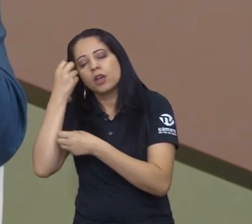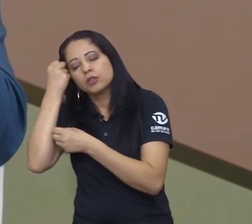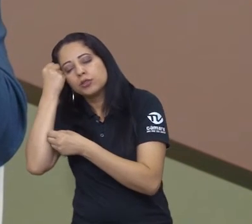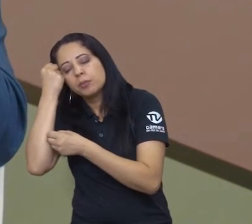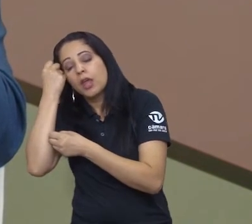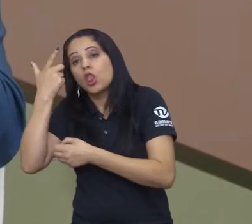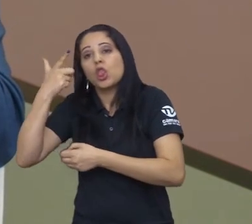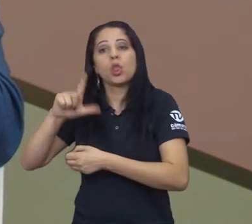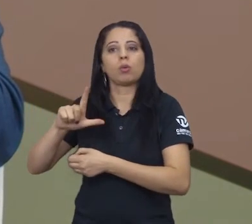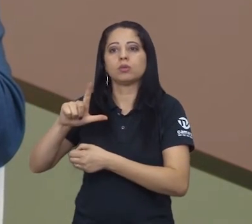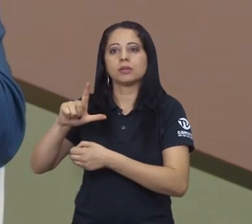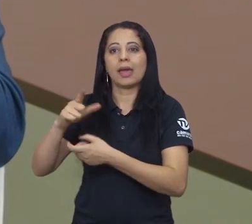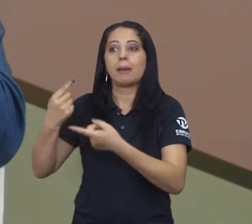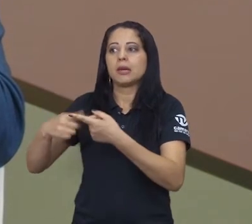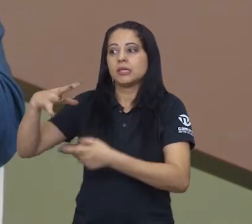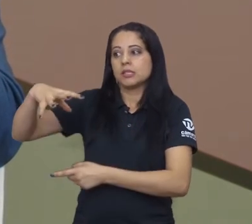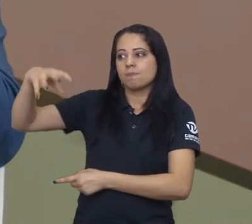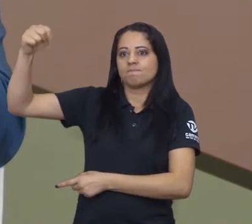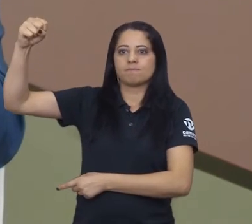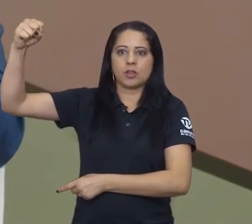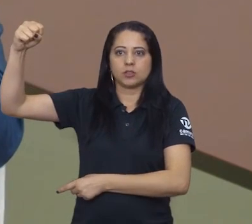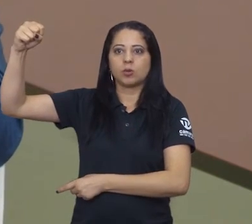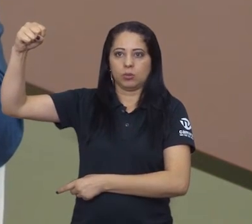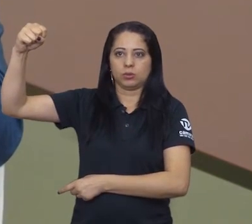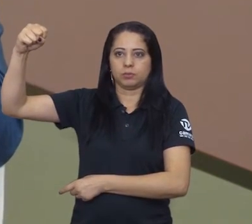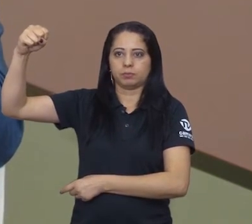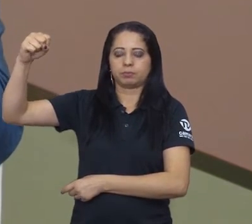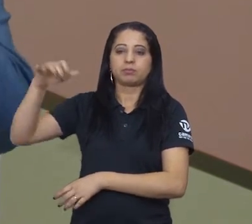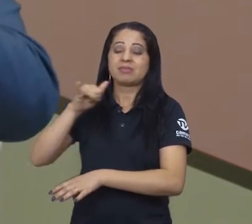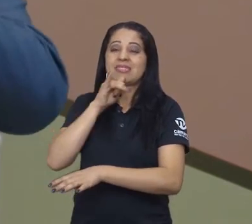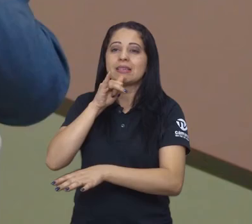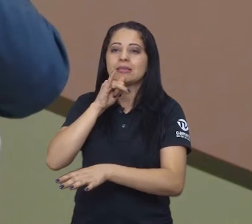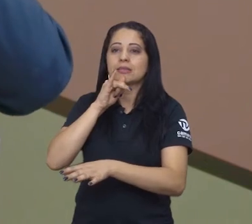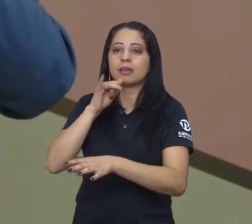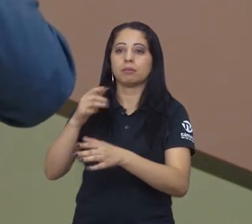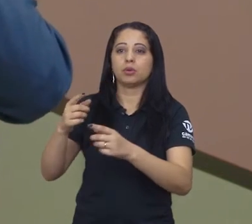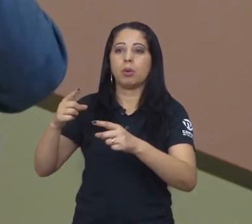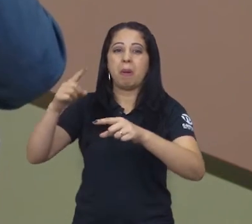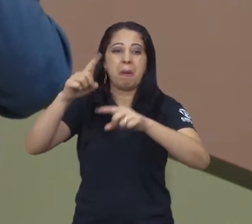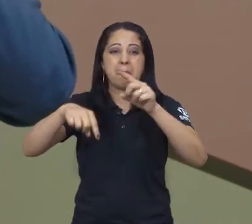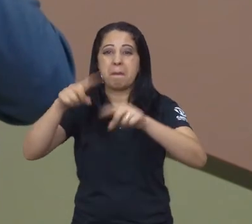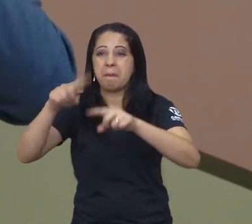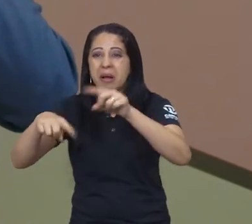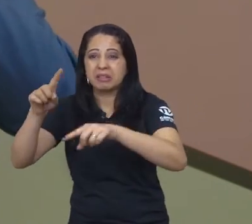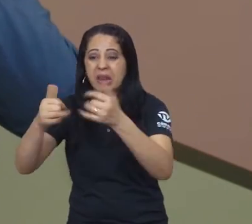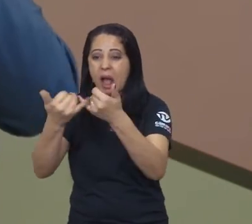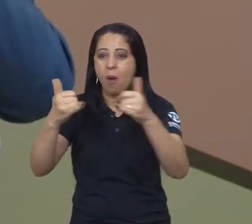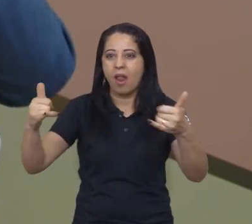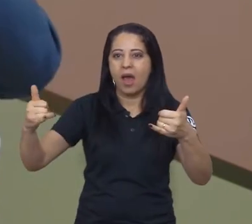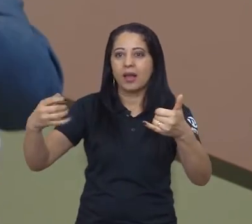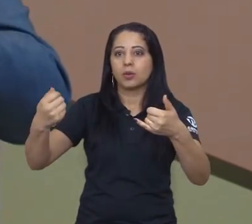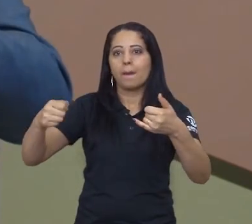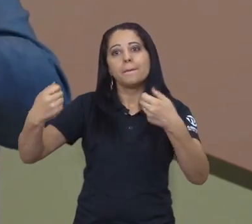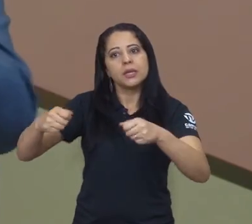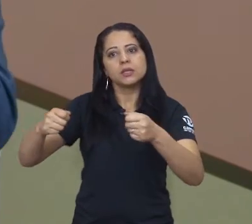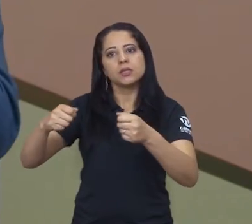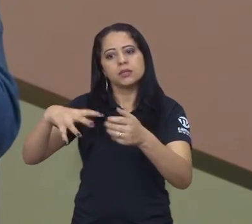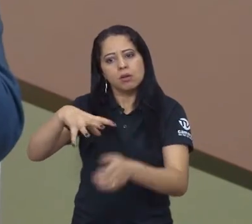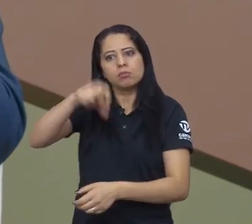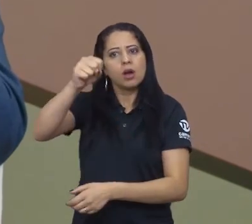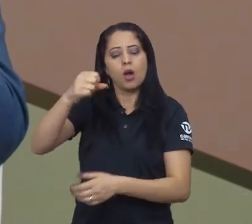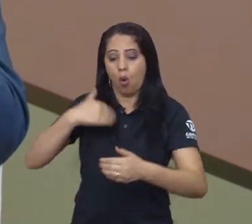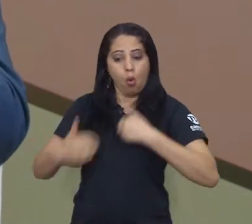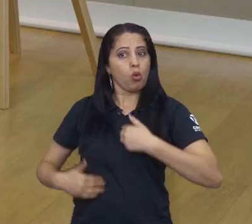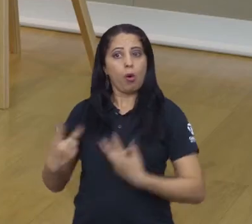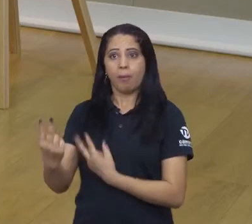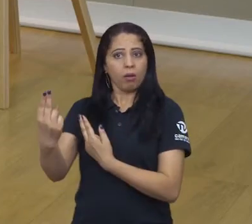Porque qualquer equipamento nosso você precisa desligar de vez em quando para que ele possa reprogramar para você funcionar ele melhor o nosso corpo é